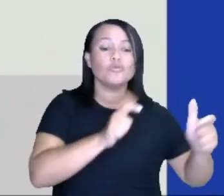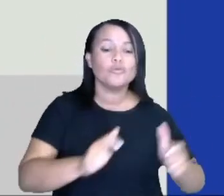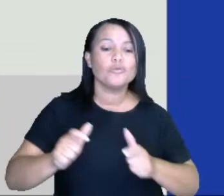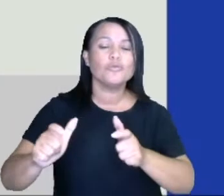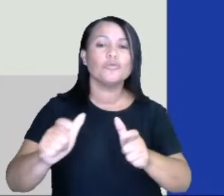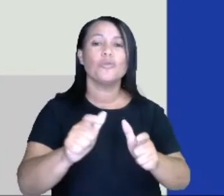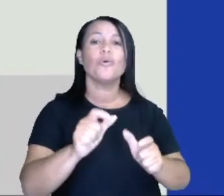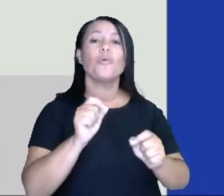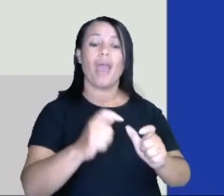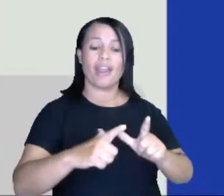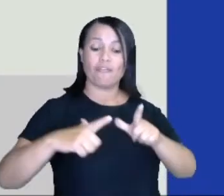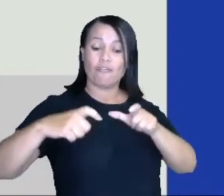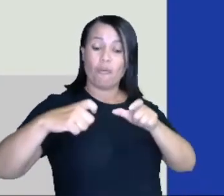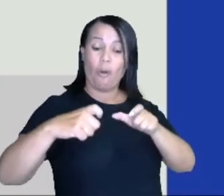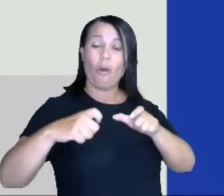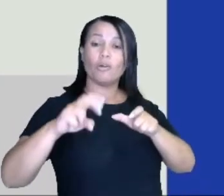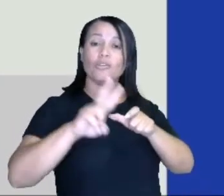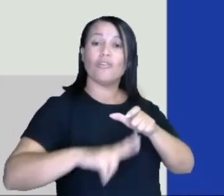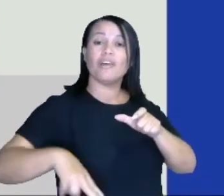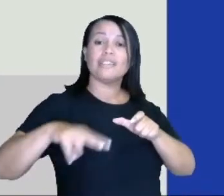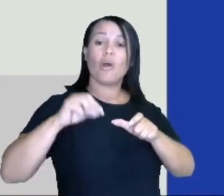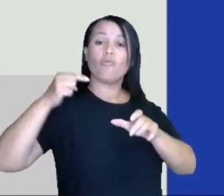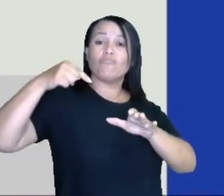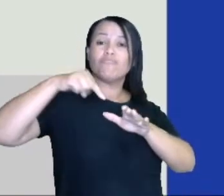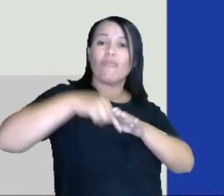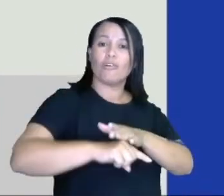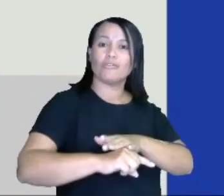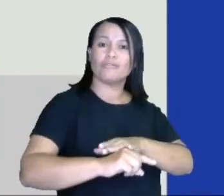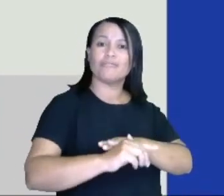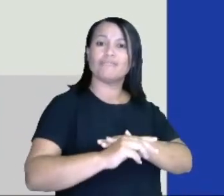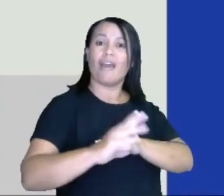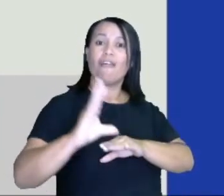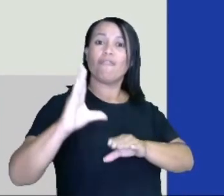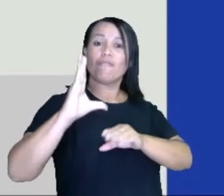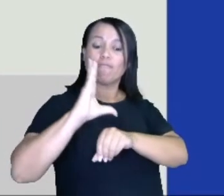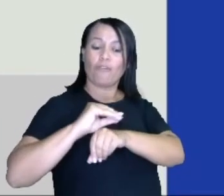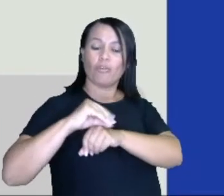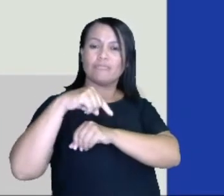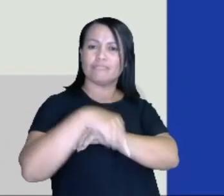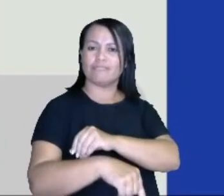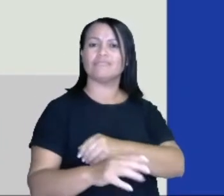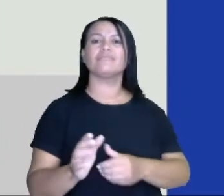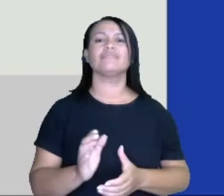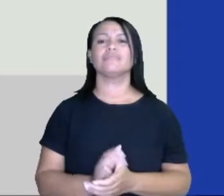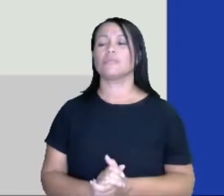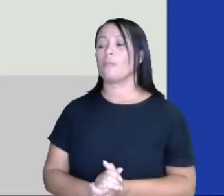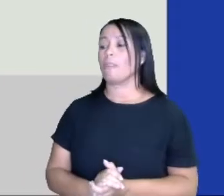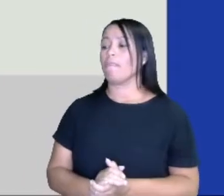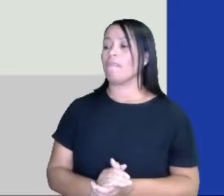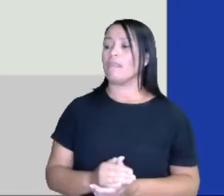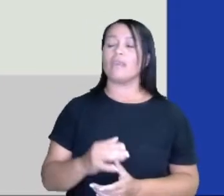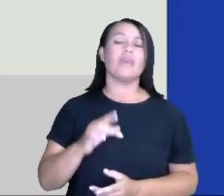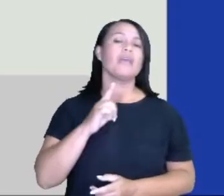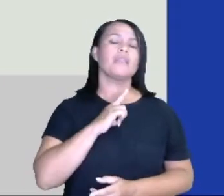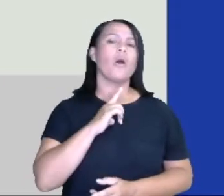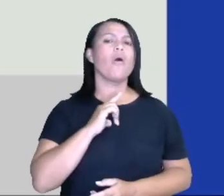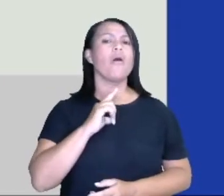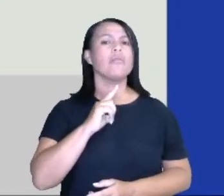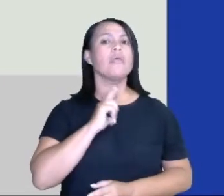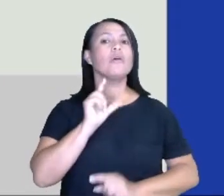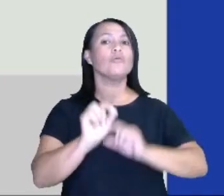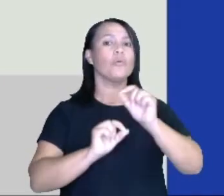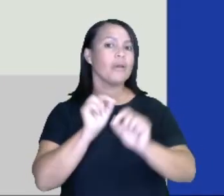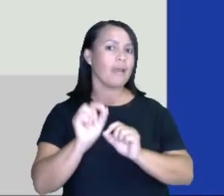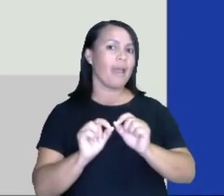lugares, com base em uma visão vertical, como eu havia falado para vocês. A obtenção de informações sobre